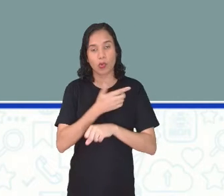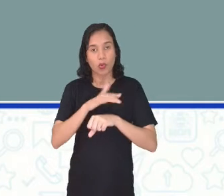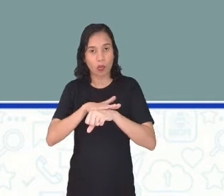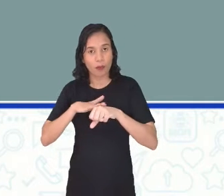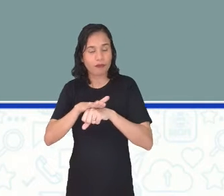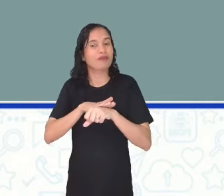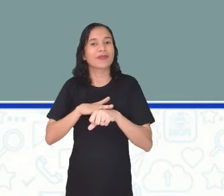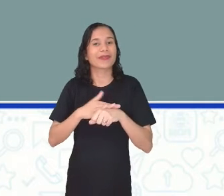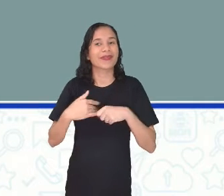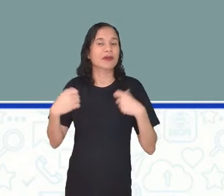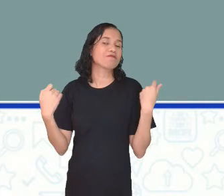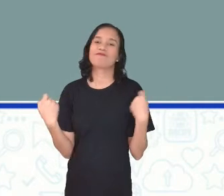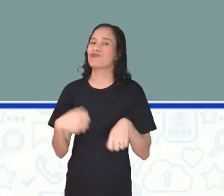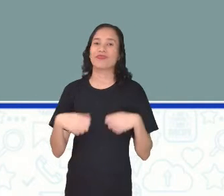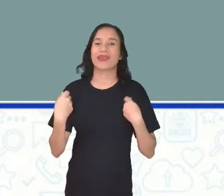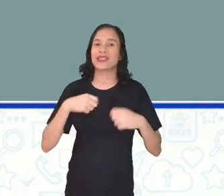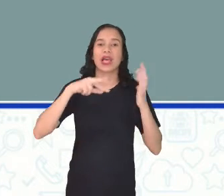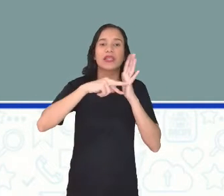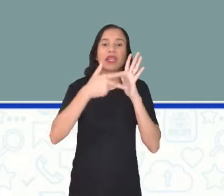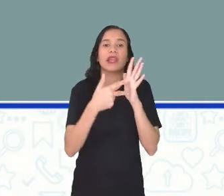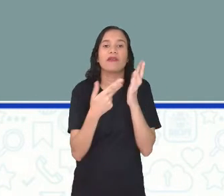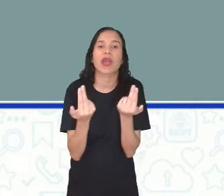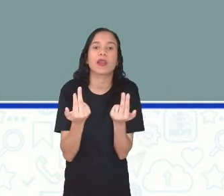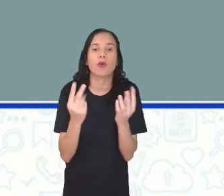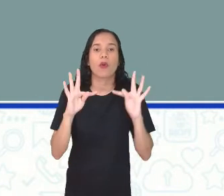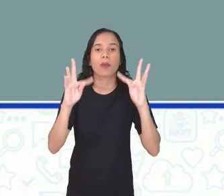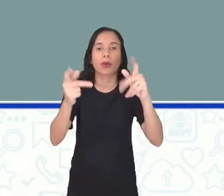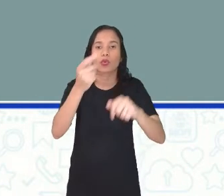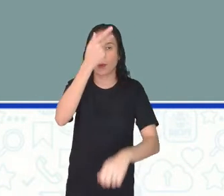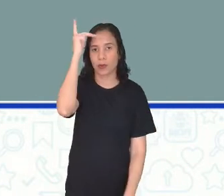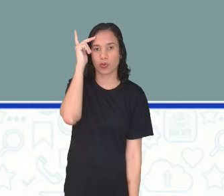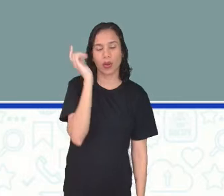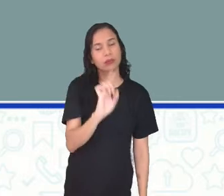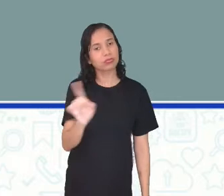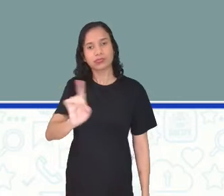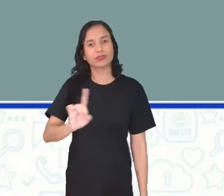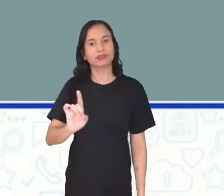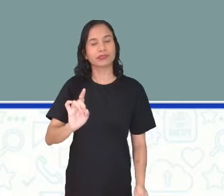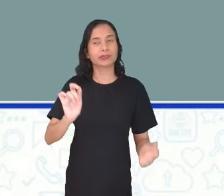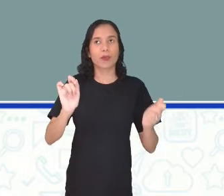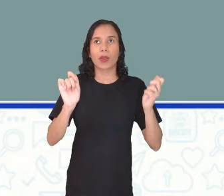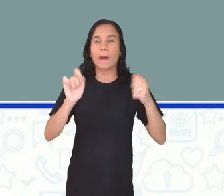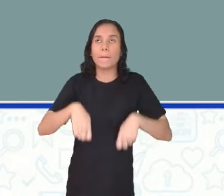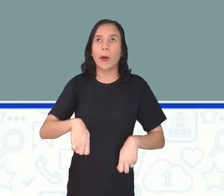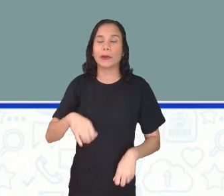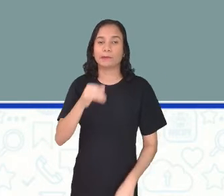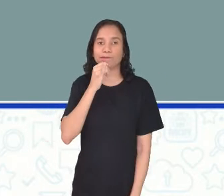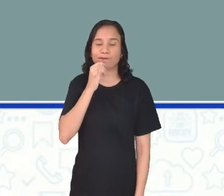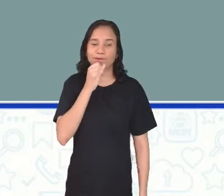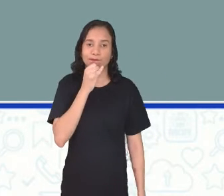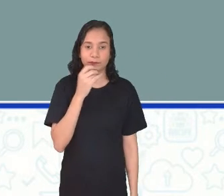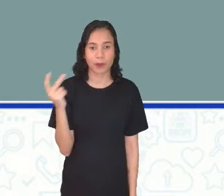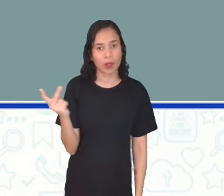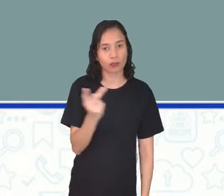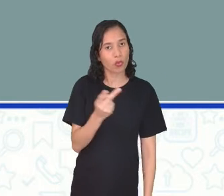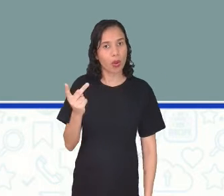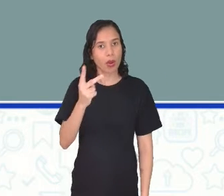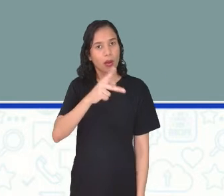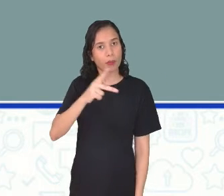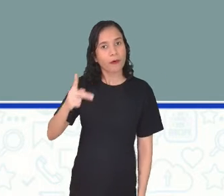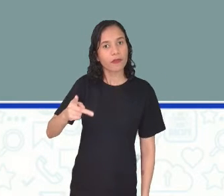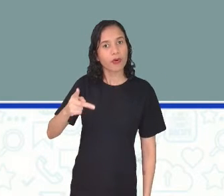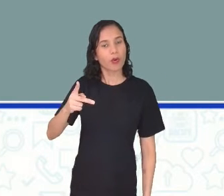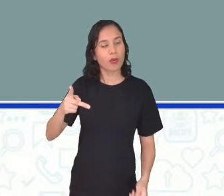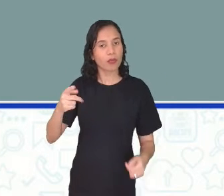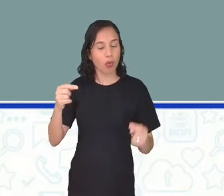ele não precisa significar exatamente a mesma coisa para todo mundo. Pode ser que eu e a professora Camille e a Helena concordem com